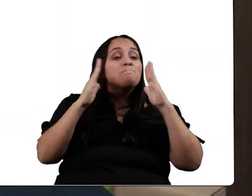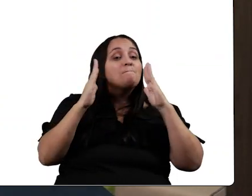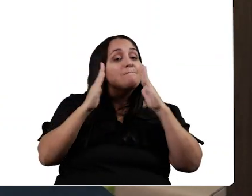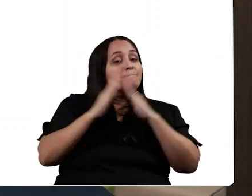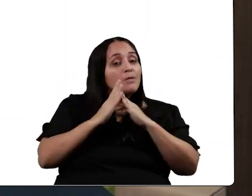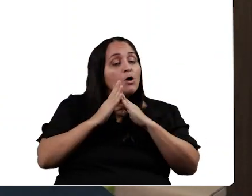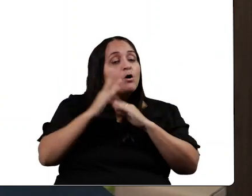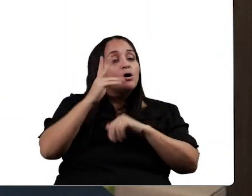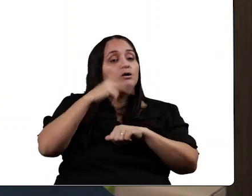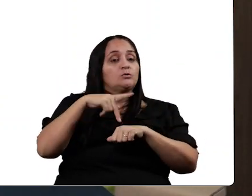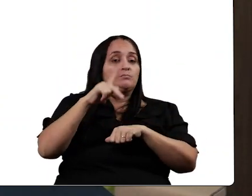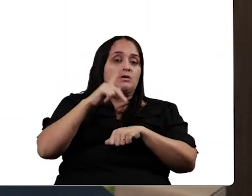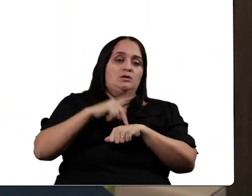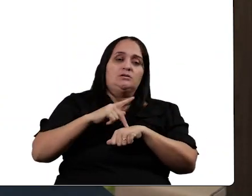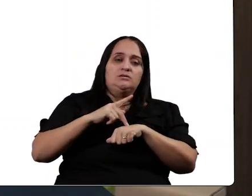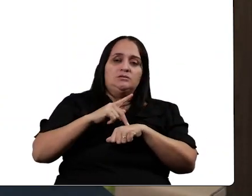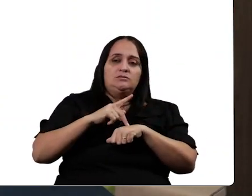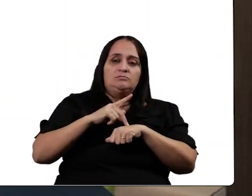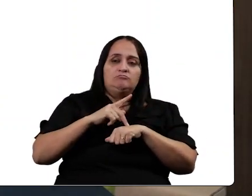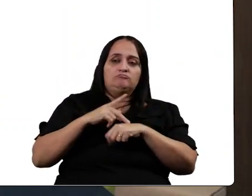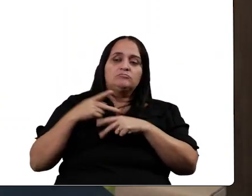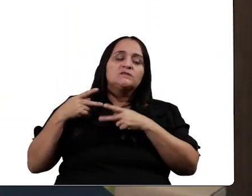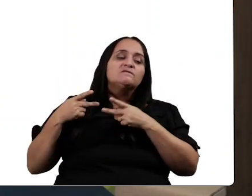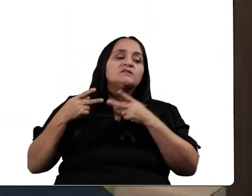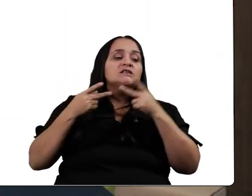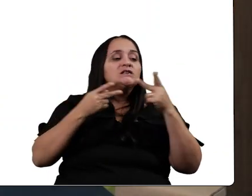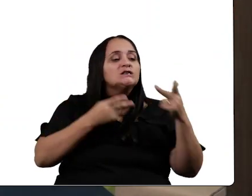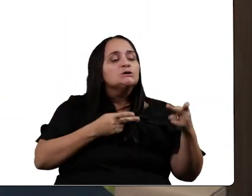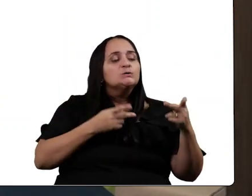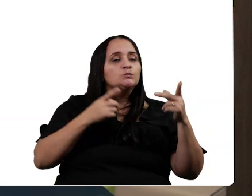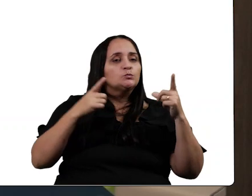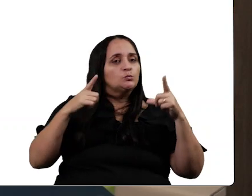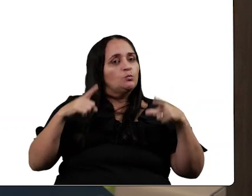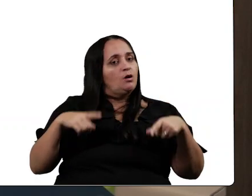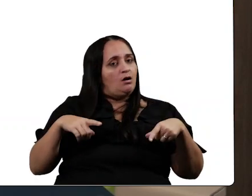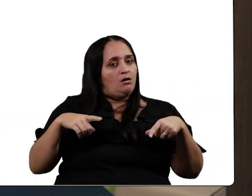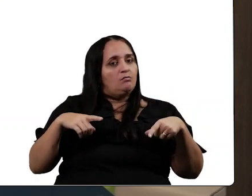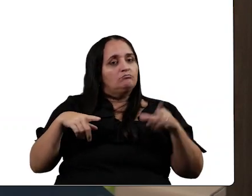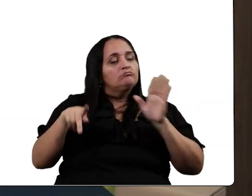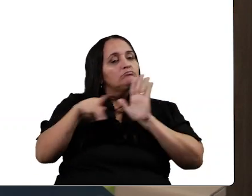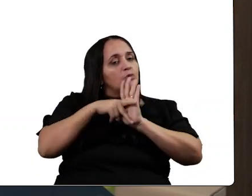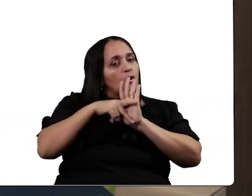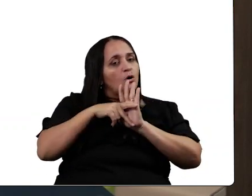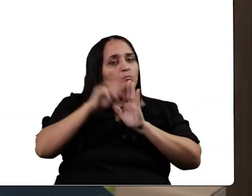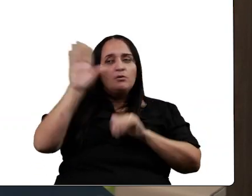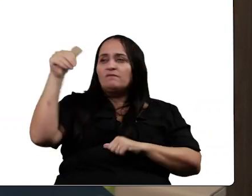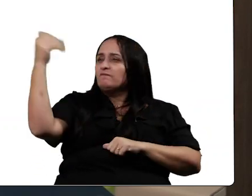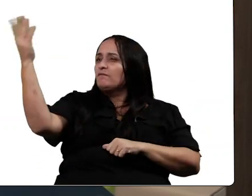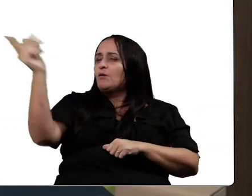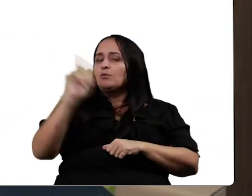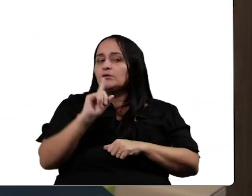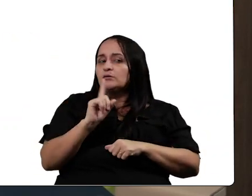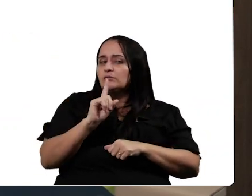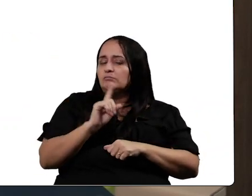outros lugares do próprio país. Ou trazer informação sobre